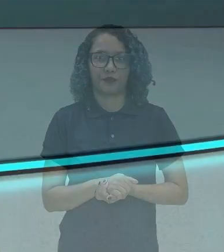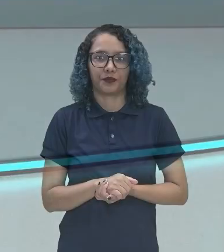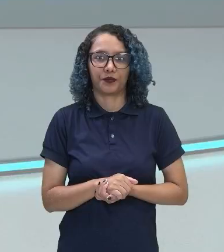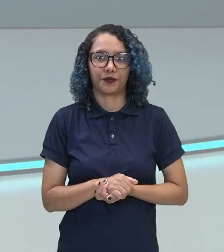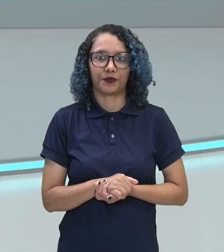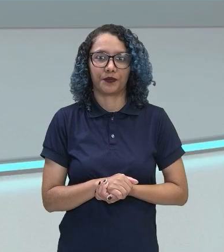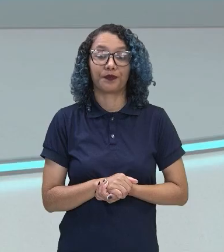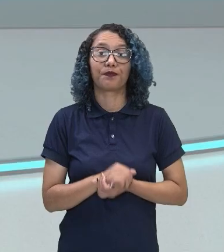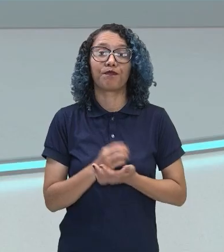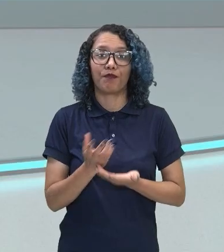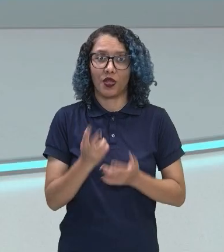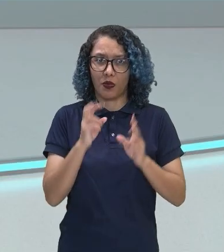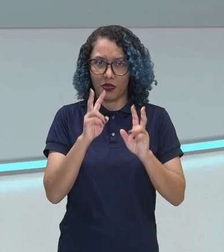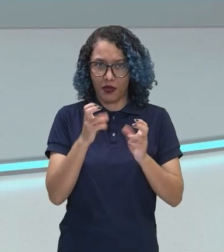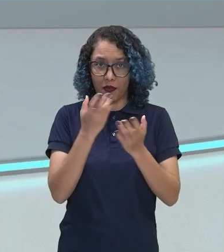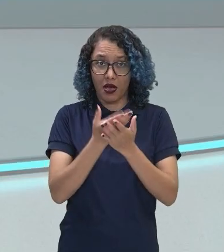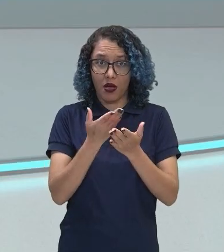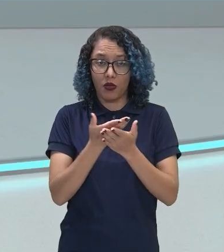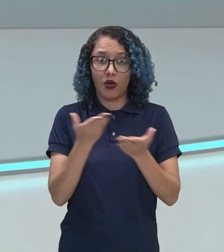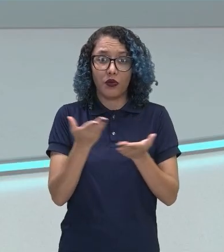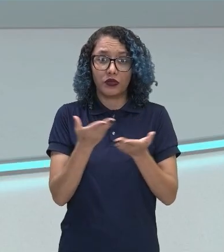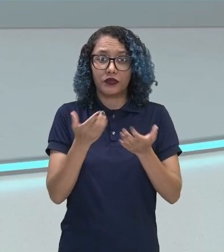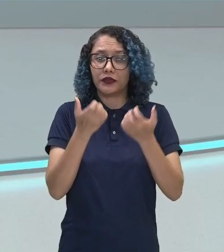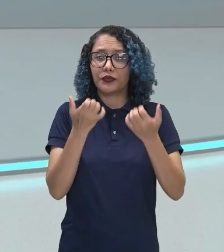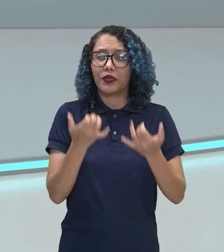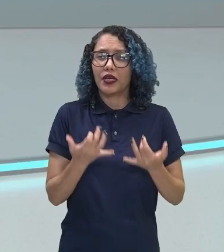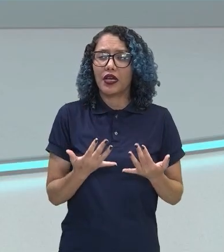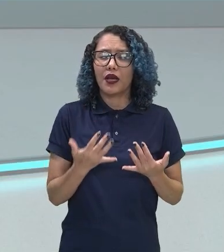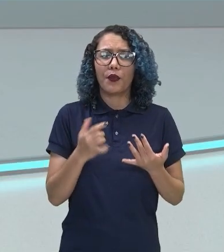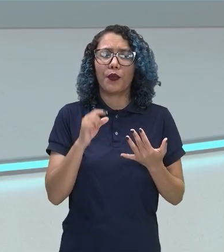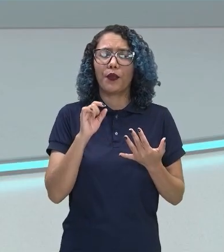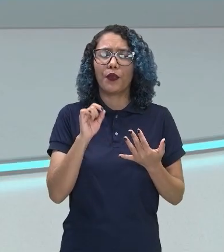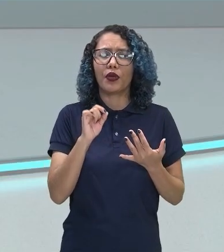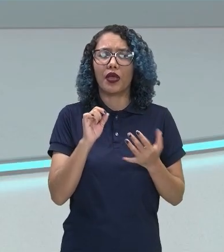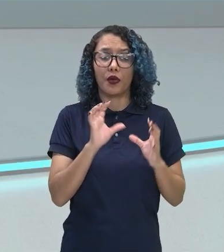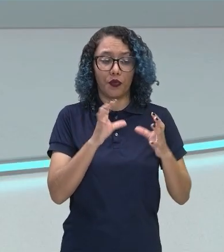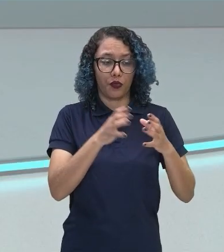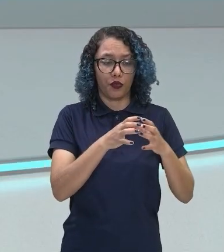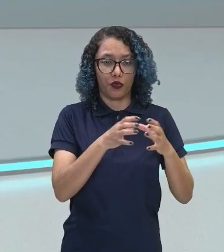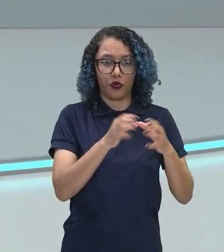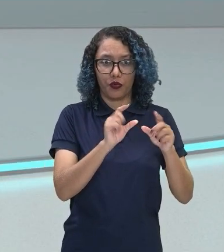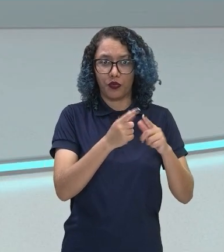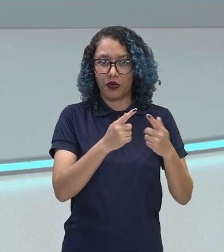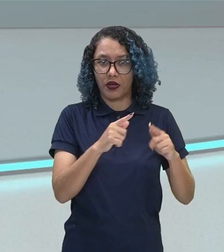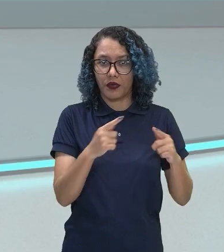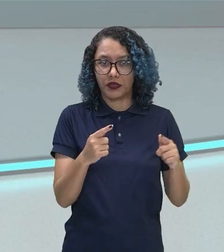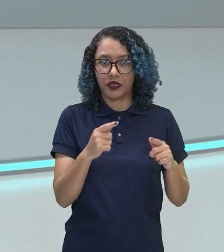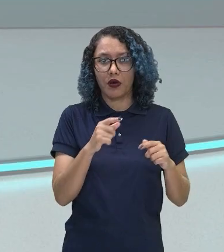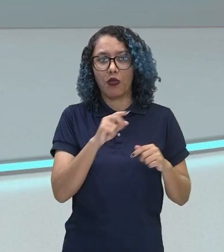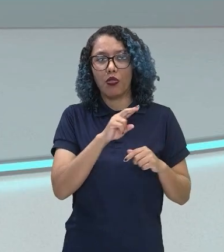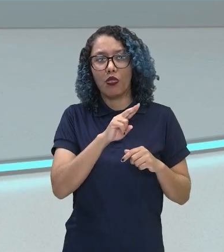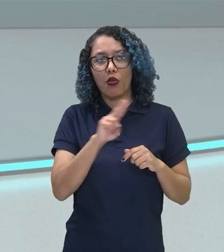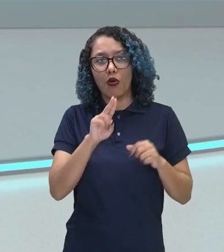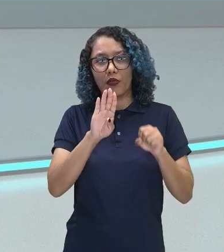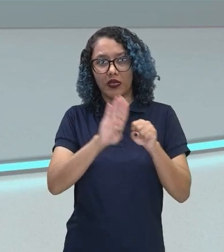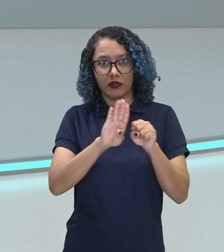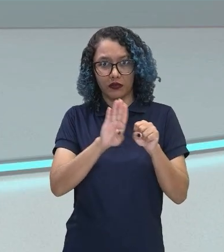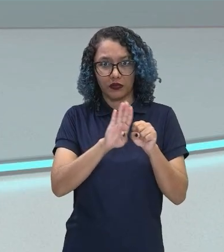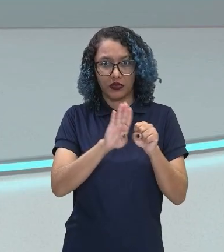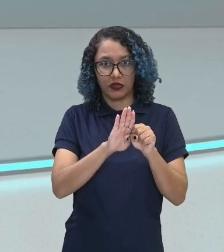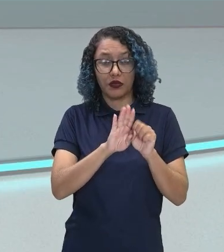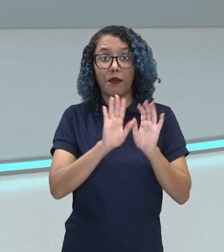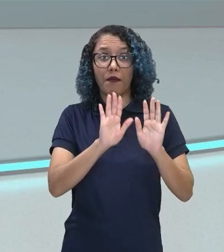O tema da nossa aula vai tratar então de uma classe gramatical chamada substantivo. Claro que língua